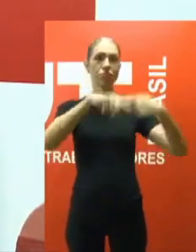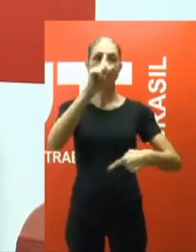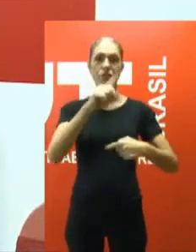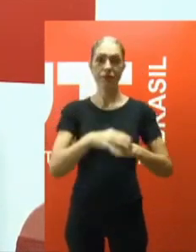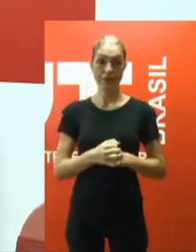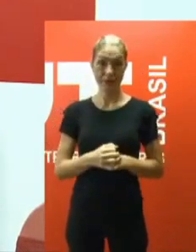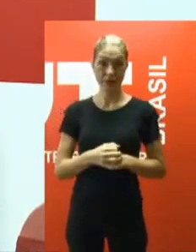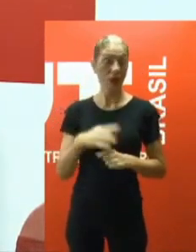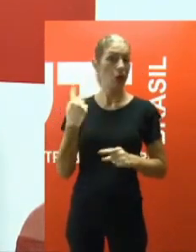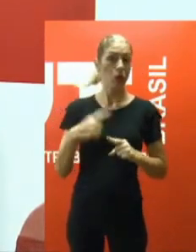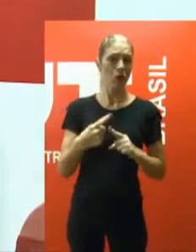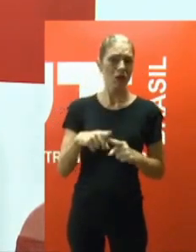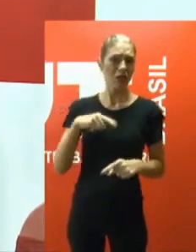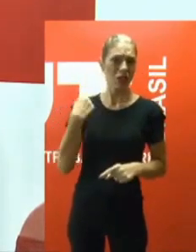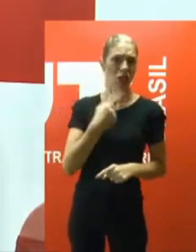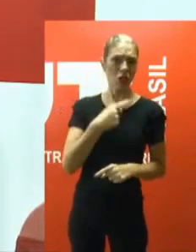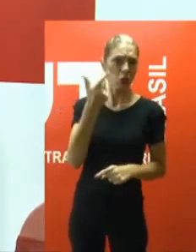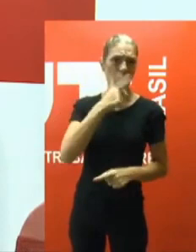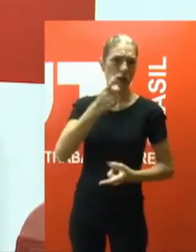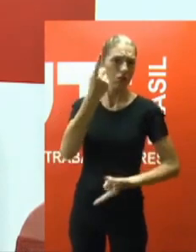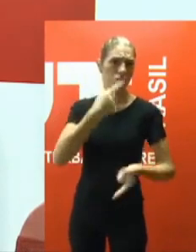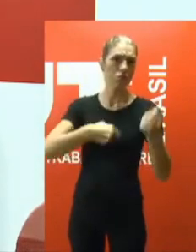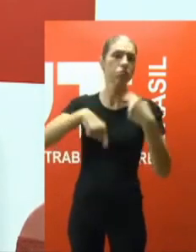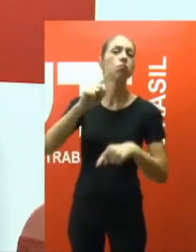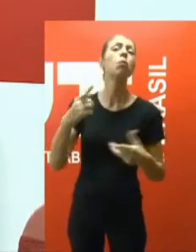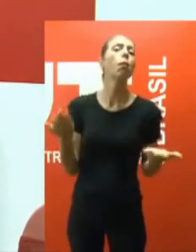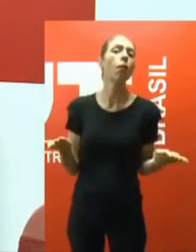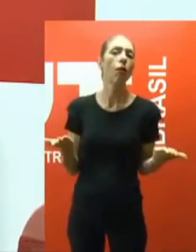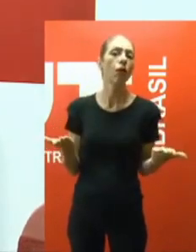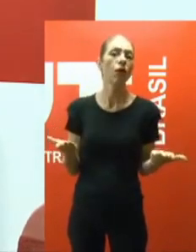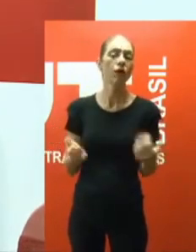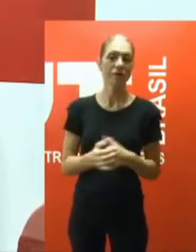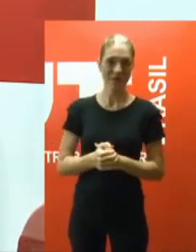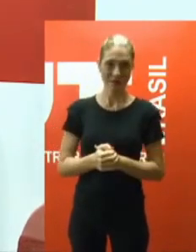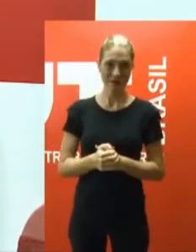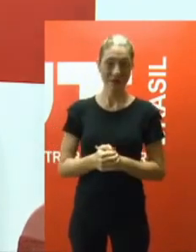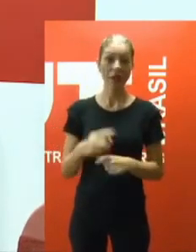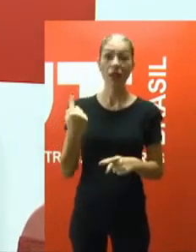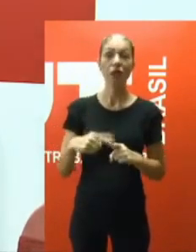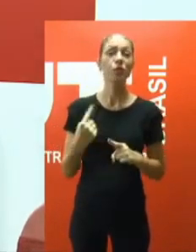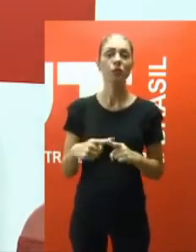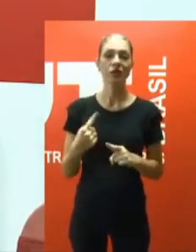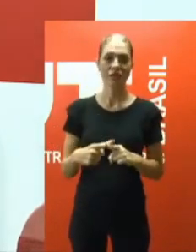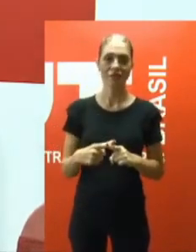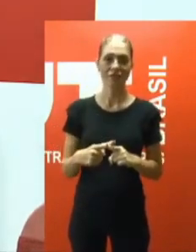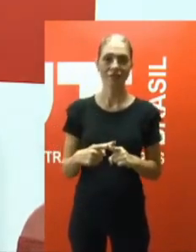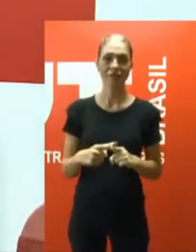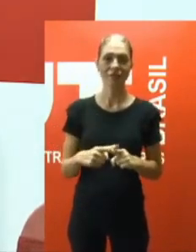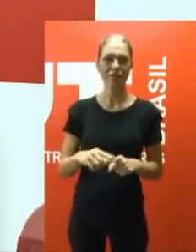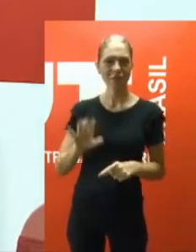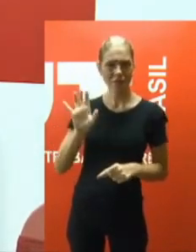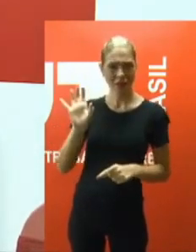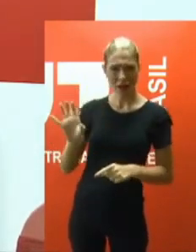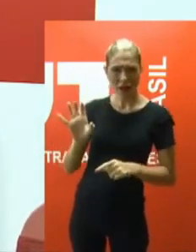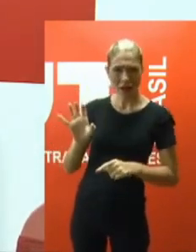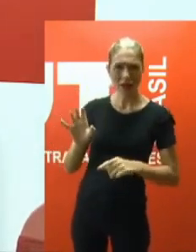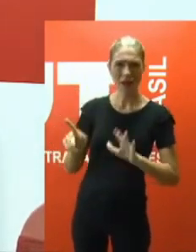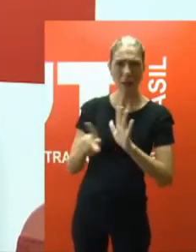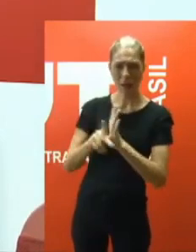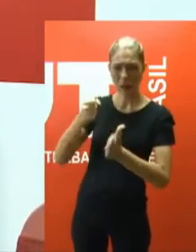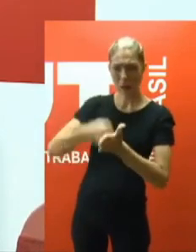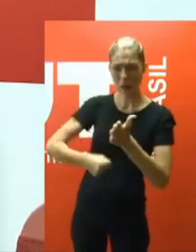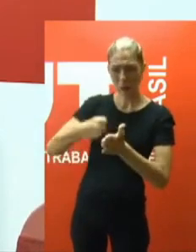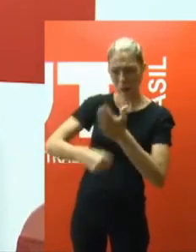E por que que a nossa capacidade de reação ela foi pequena? Porque esse movimento que os